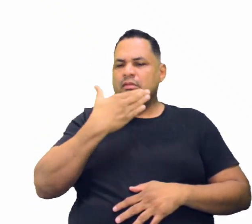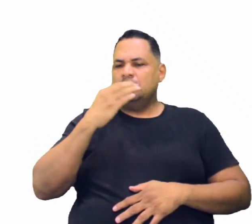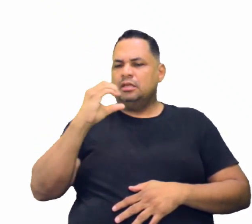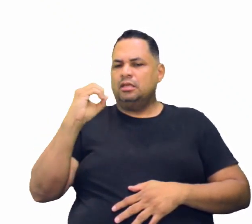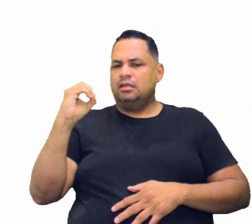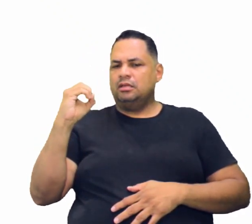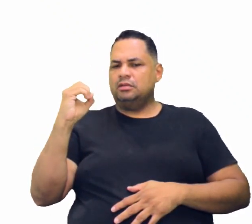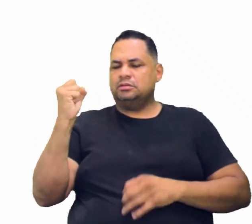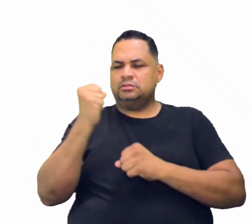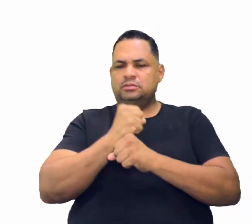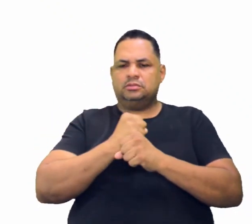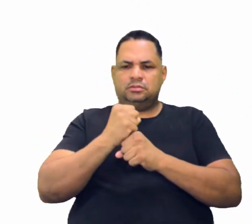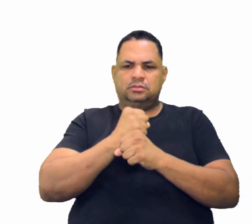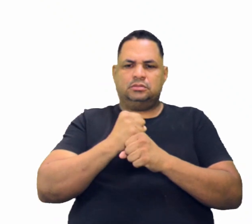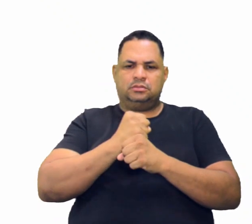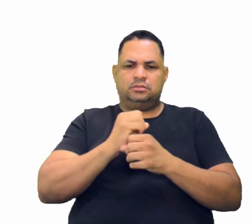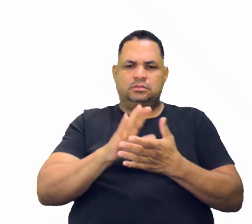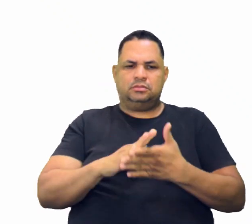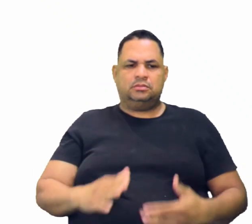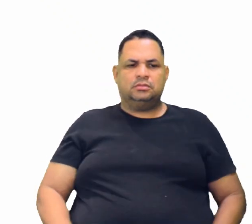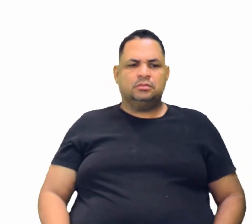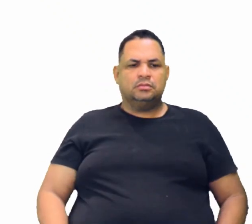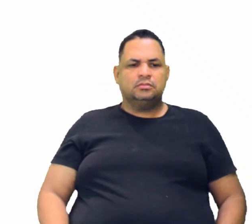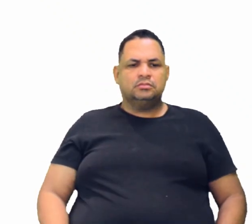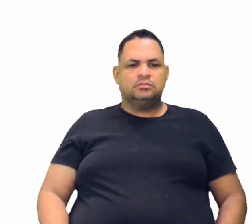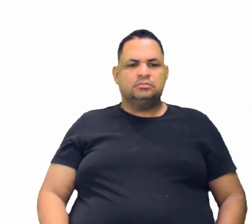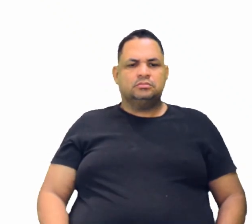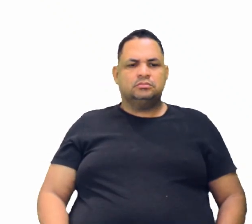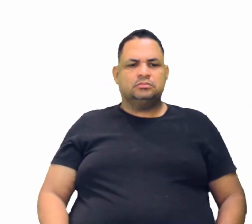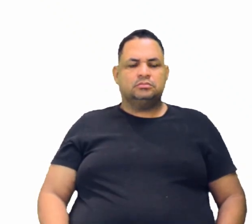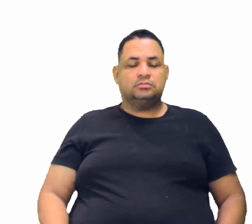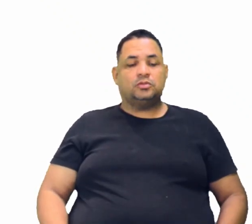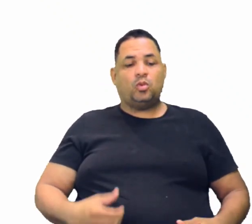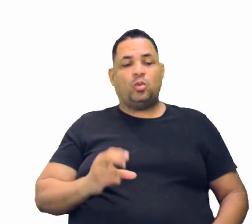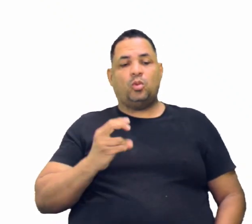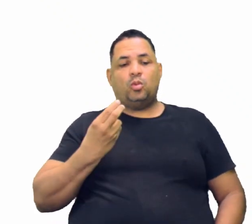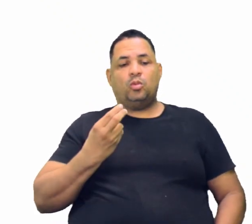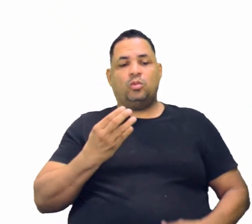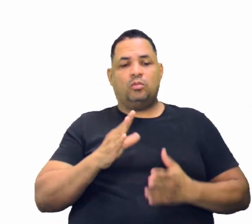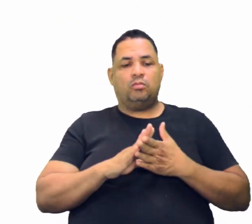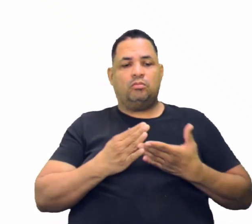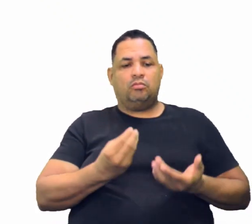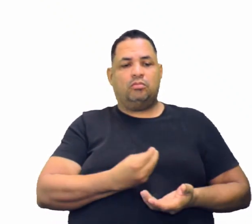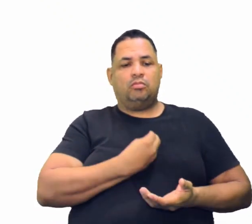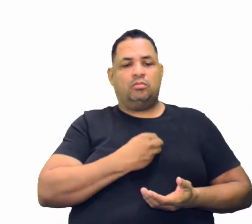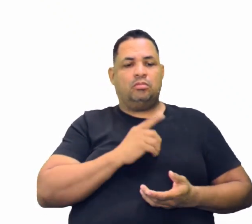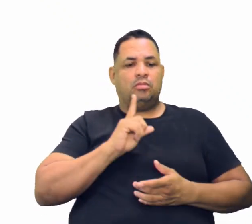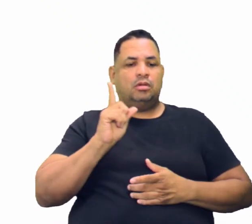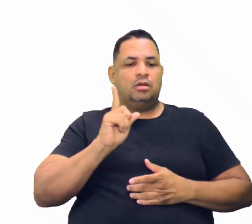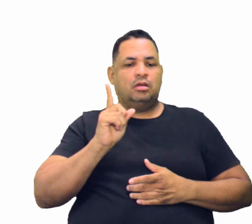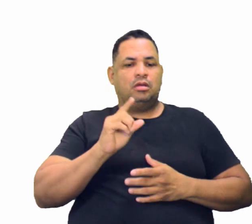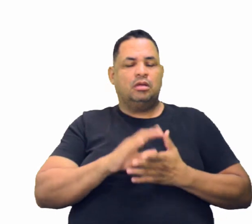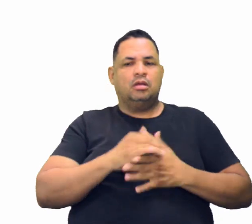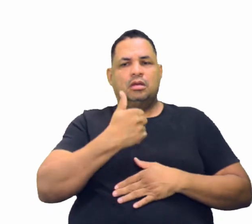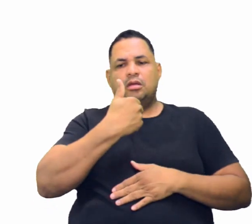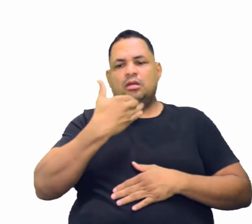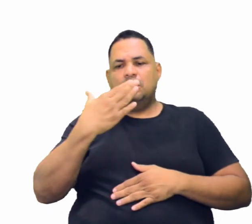anos. Ou morava lá havia 10 anos. E